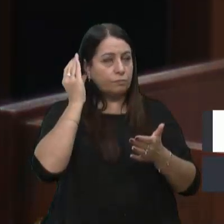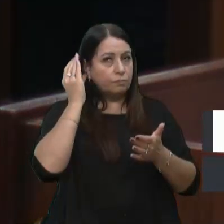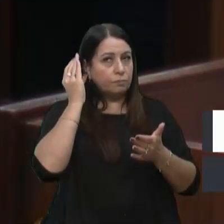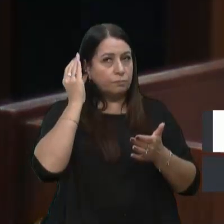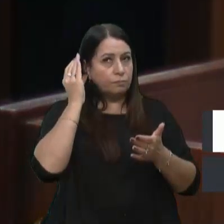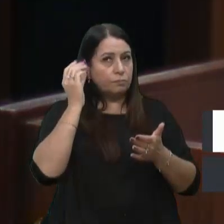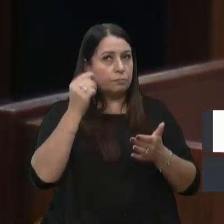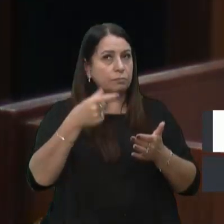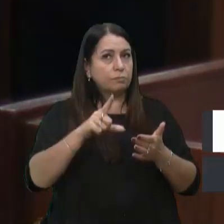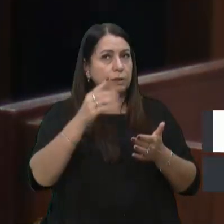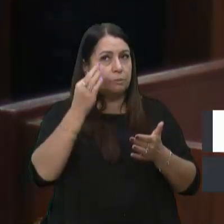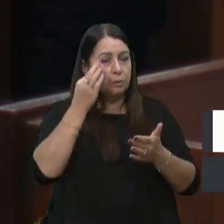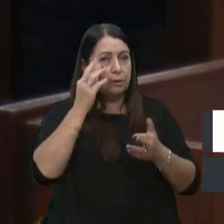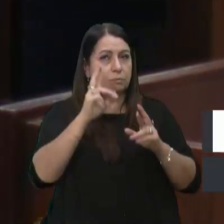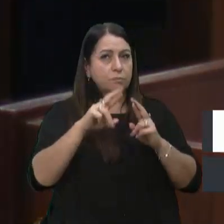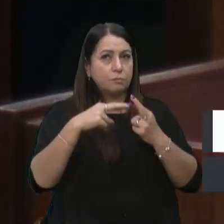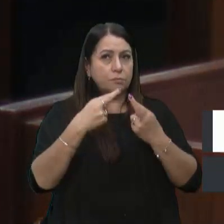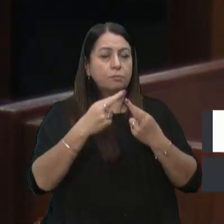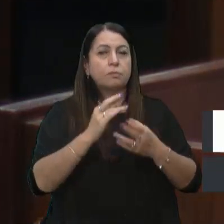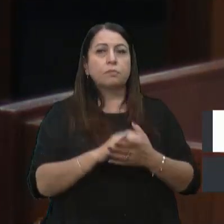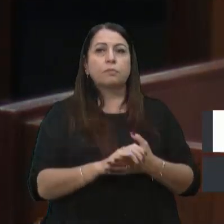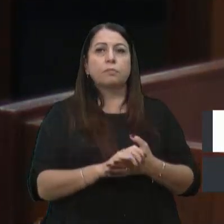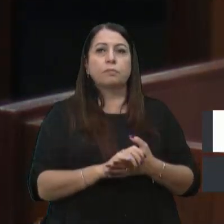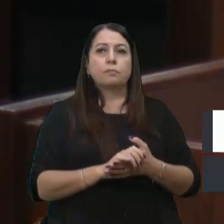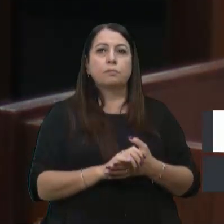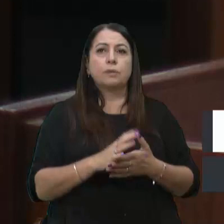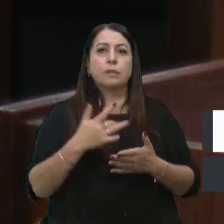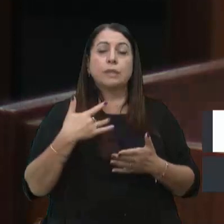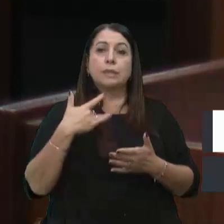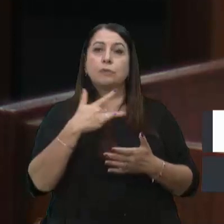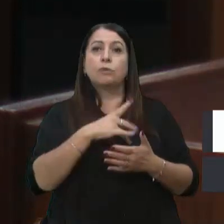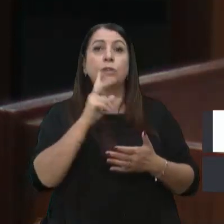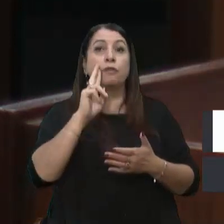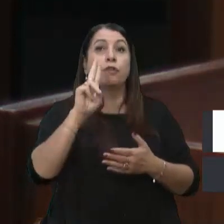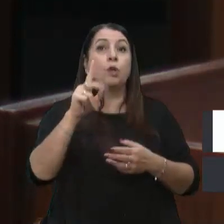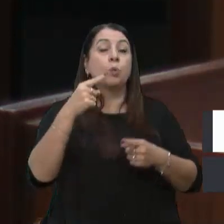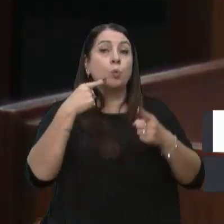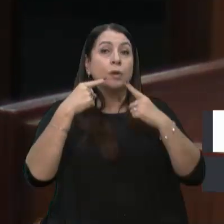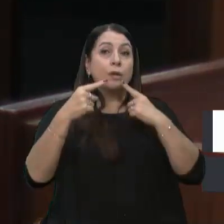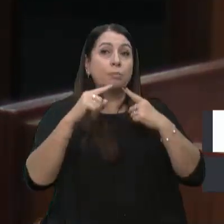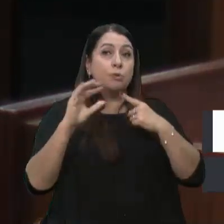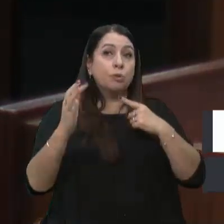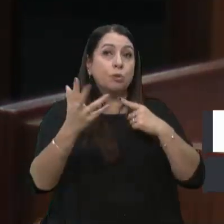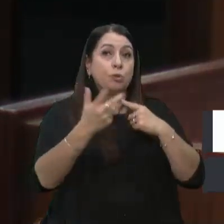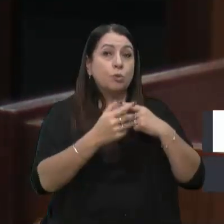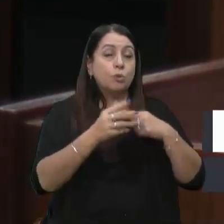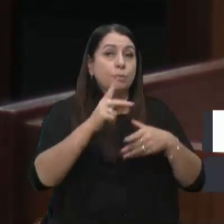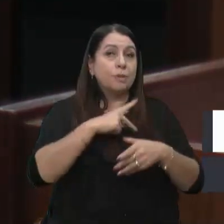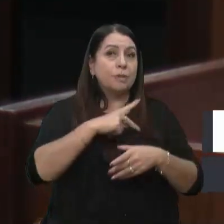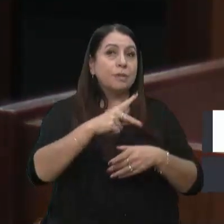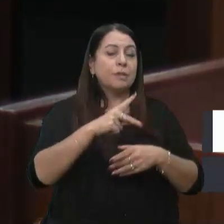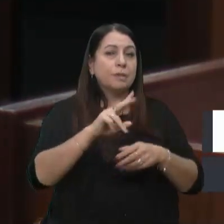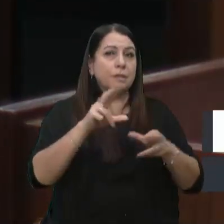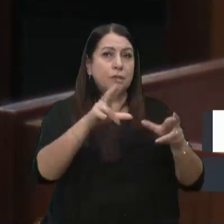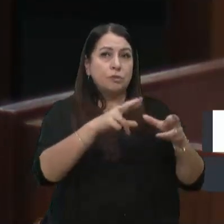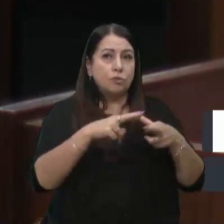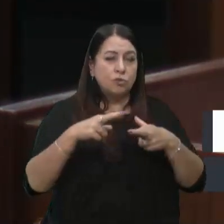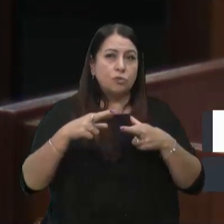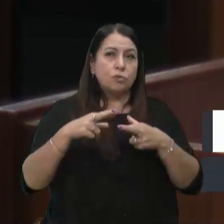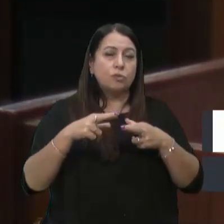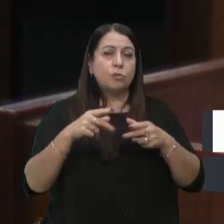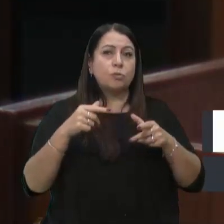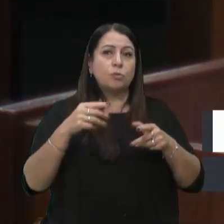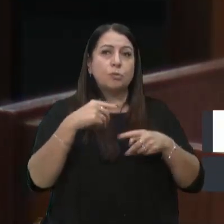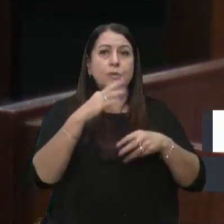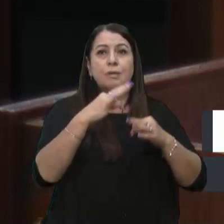que estava presente na reunião aquela da saúde viu a reclamação de todos os prefeitos da Região sobre atendimento oncológico